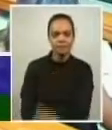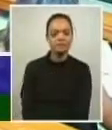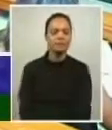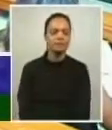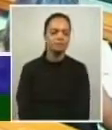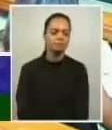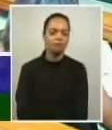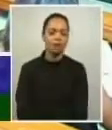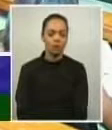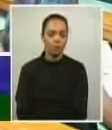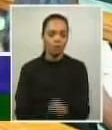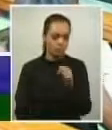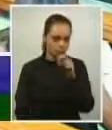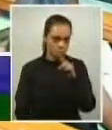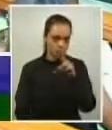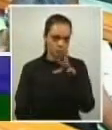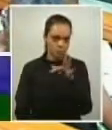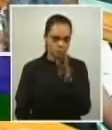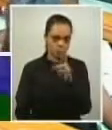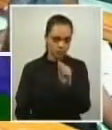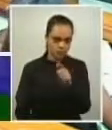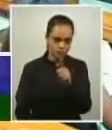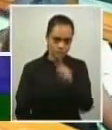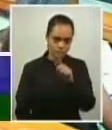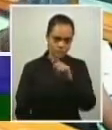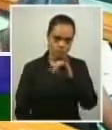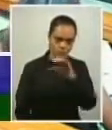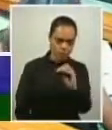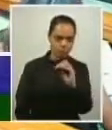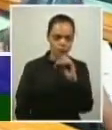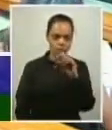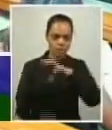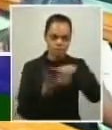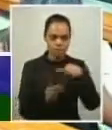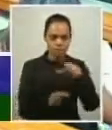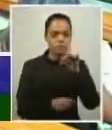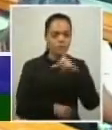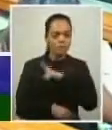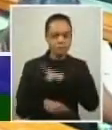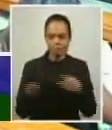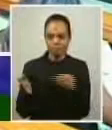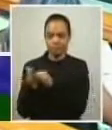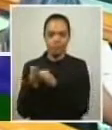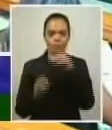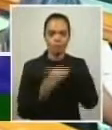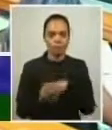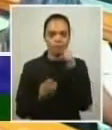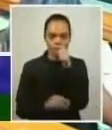bom então o tal do sufrágio Universal né só incluir o voto feminino tardiamente